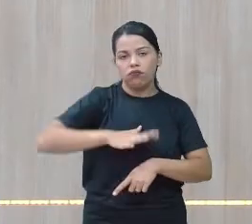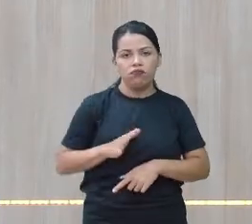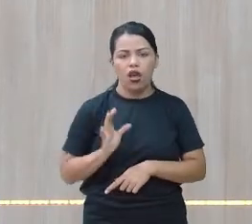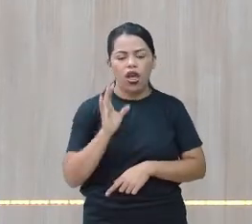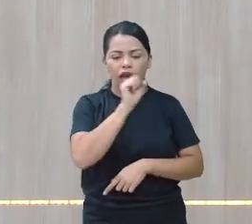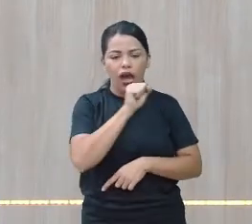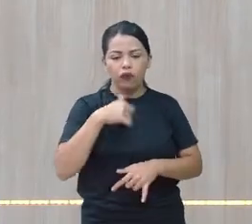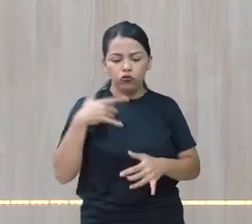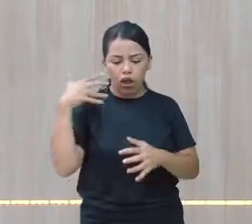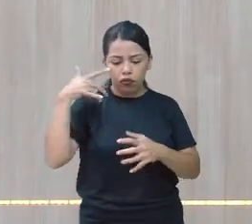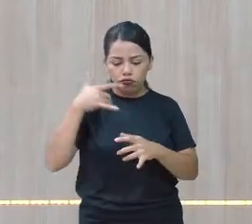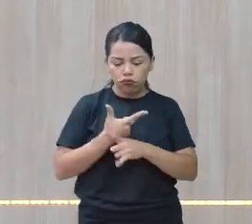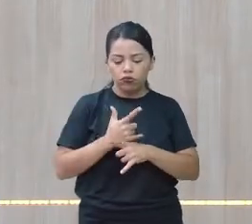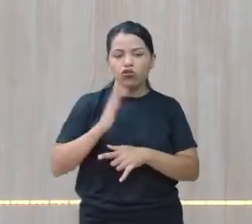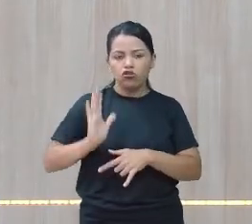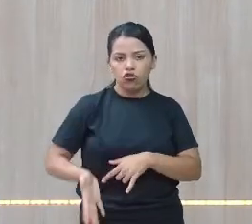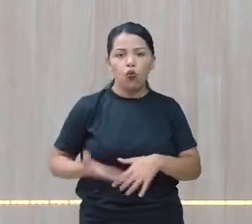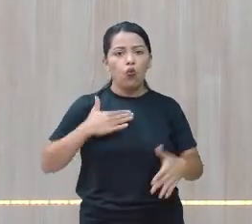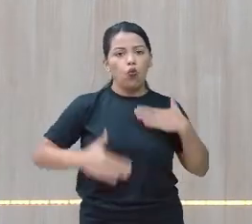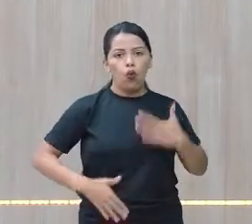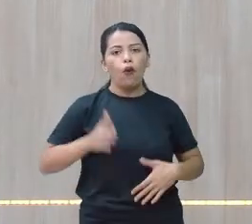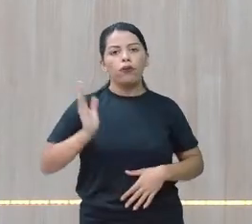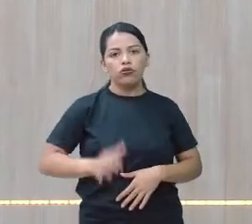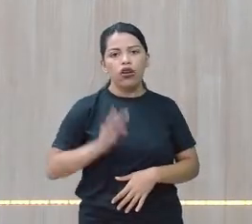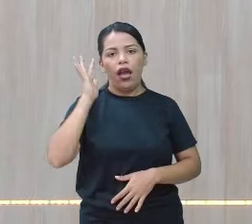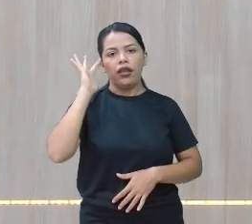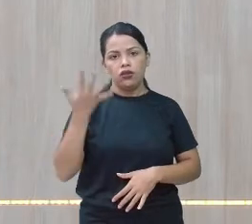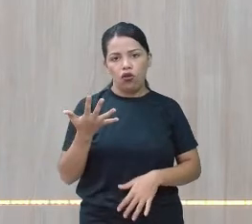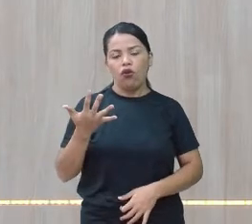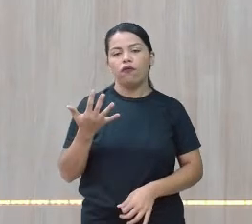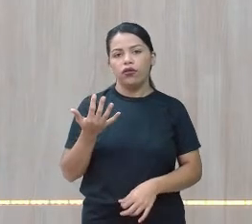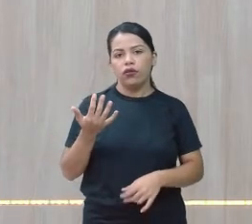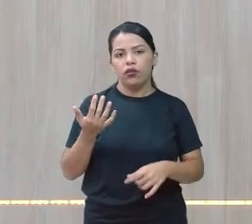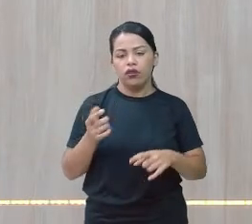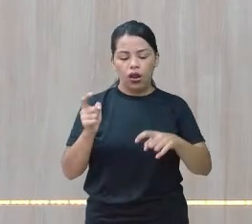falando, né, tentando esclarecer mais a respeito